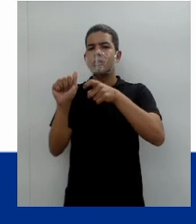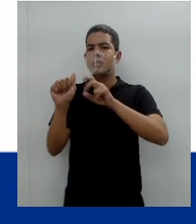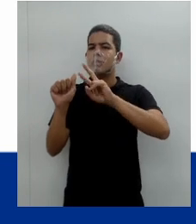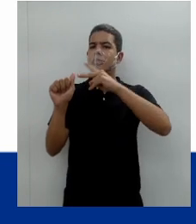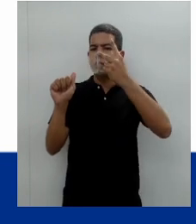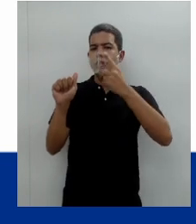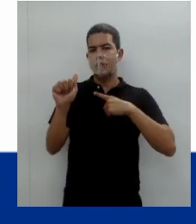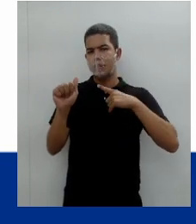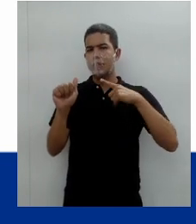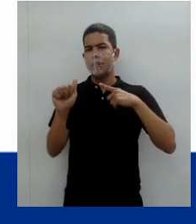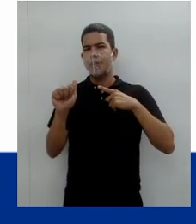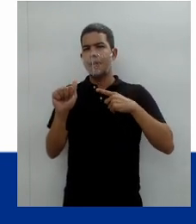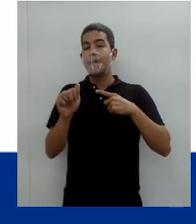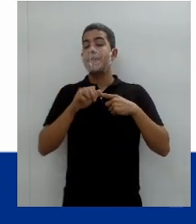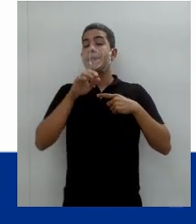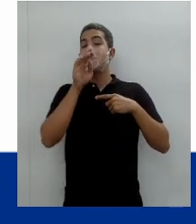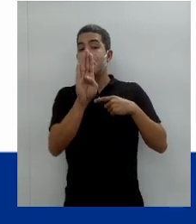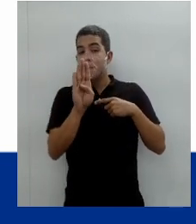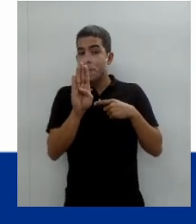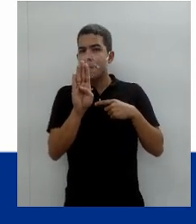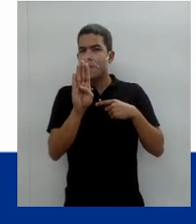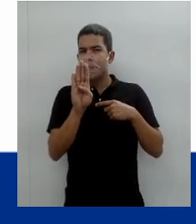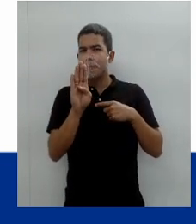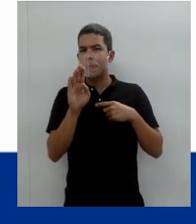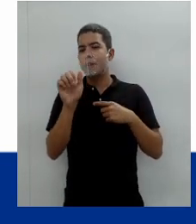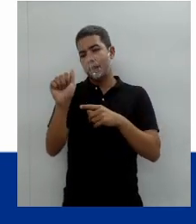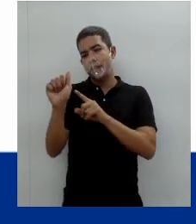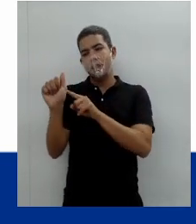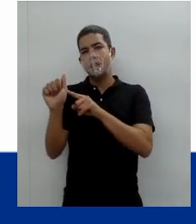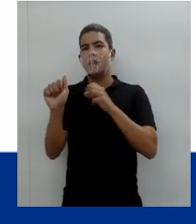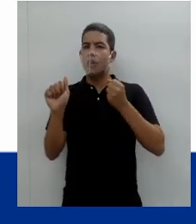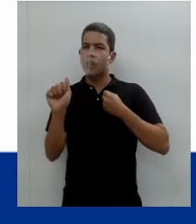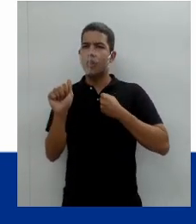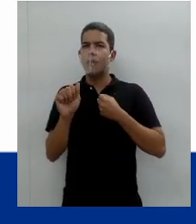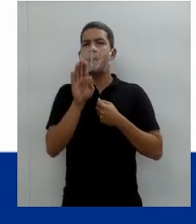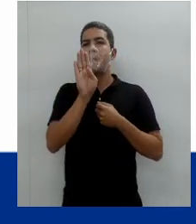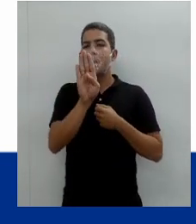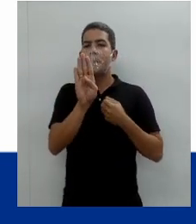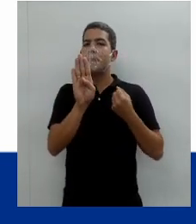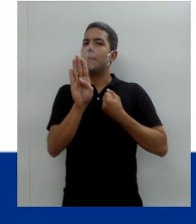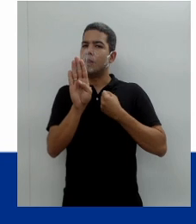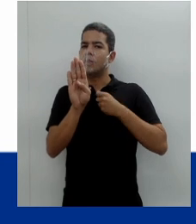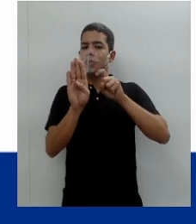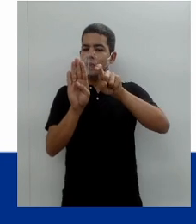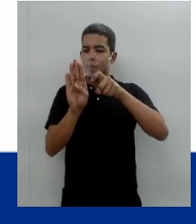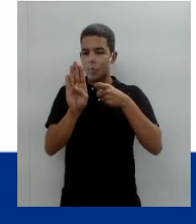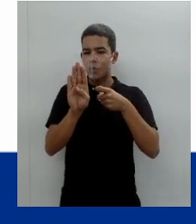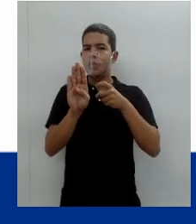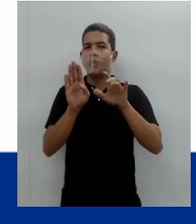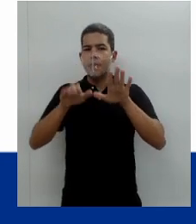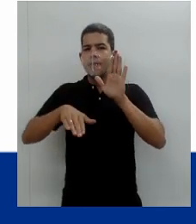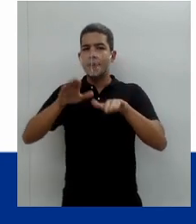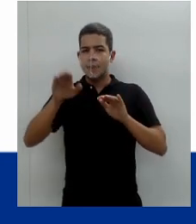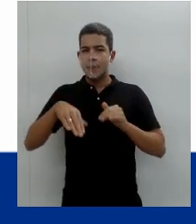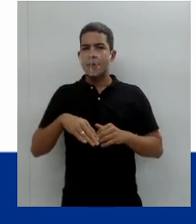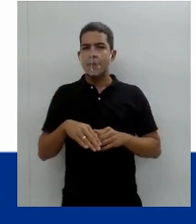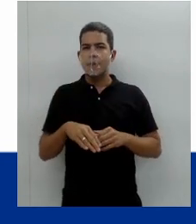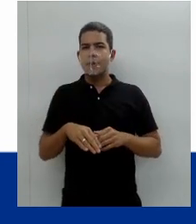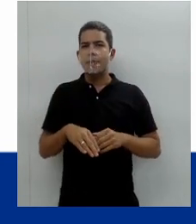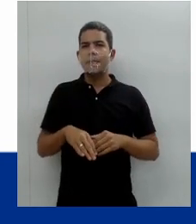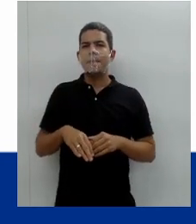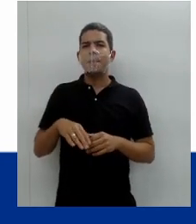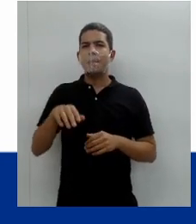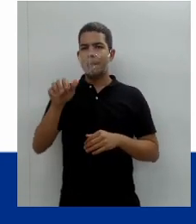ao quadrado, certo? O coeficiente A é um número, B é um número, x é a variável, tá certo?